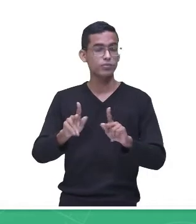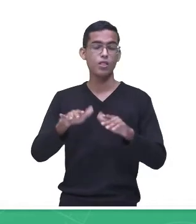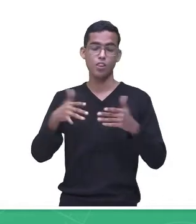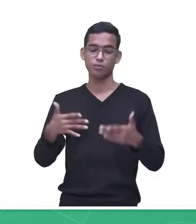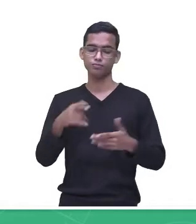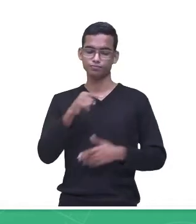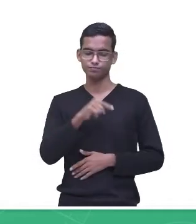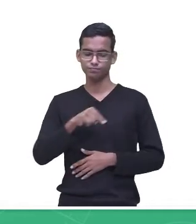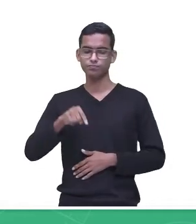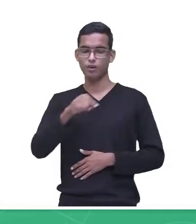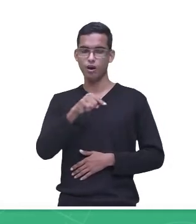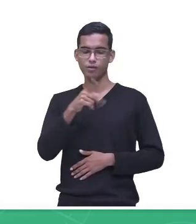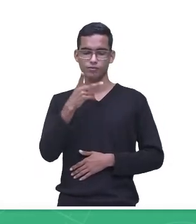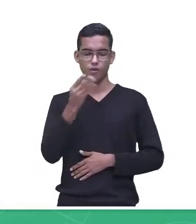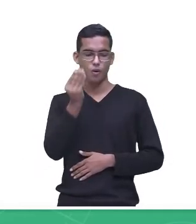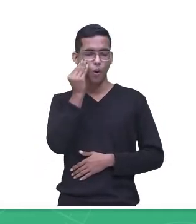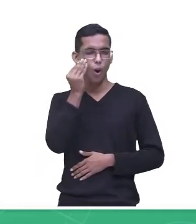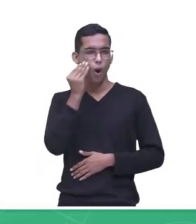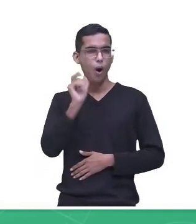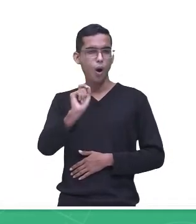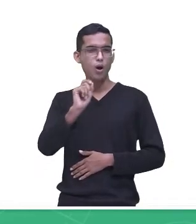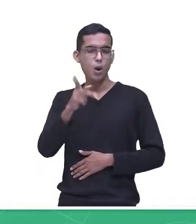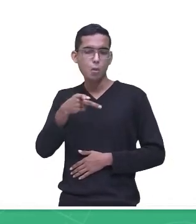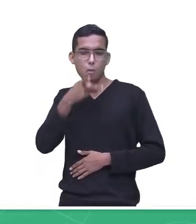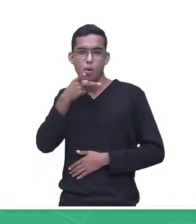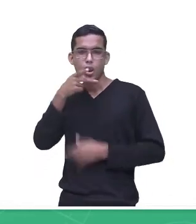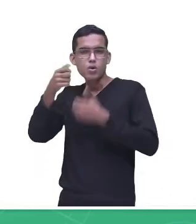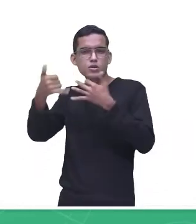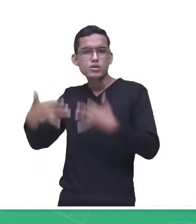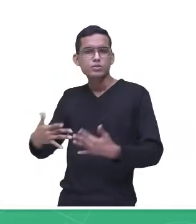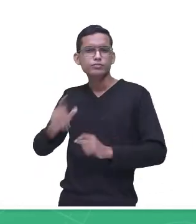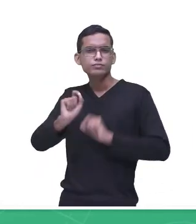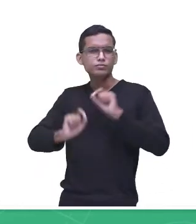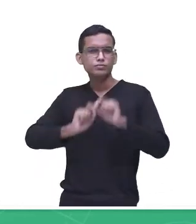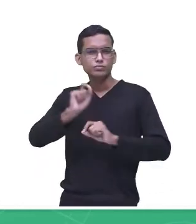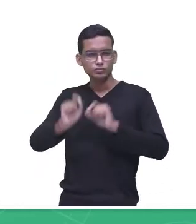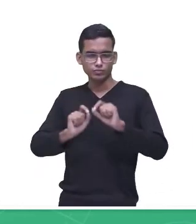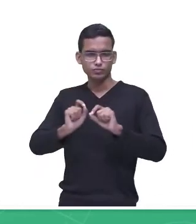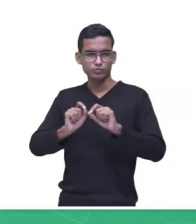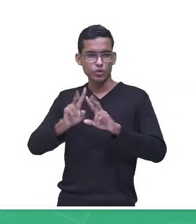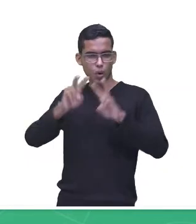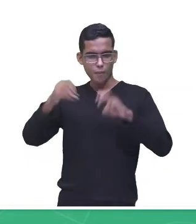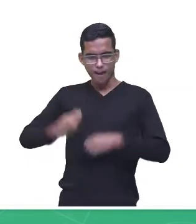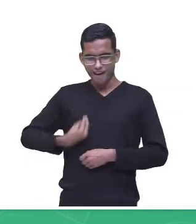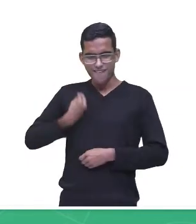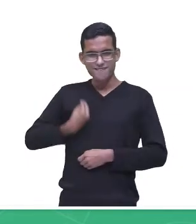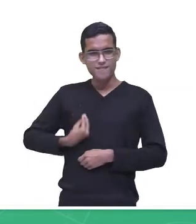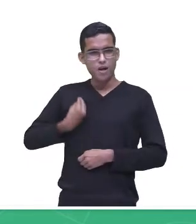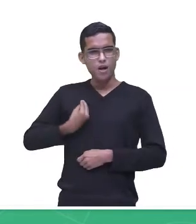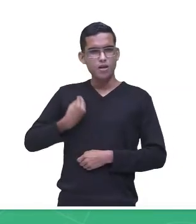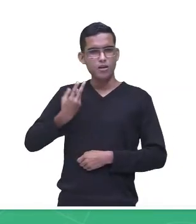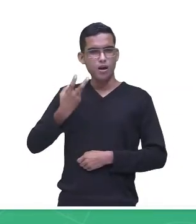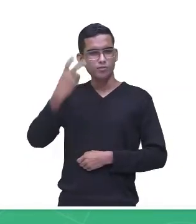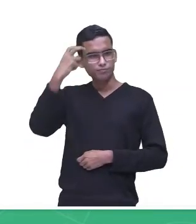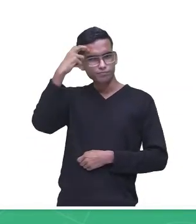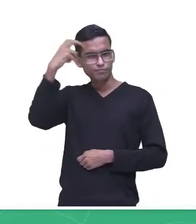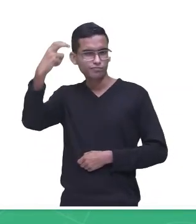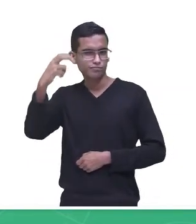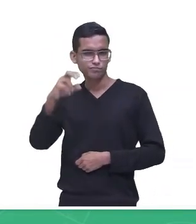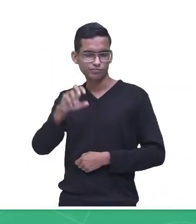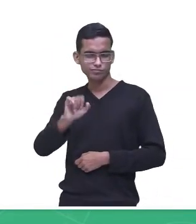o que o Platão diz? Que sobre a vida intelectual, então. Platão vai dizer o seguinte: a